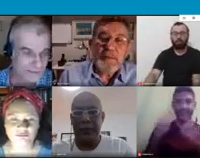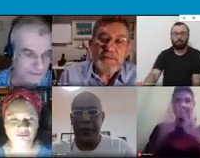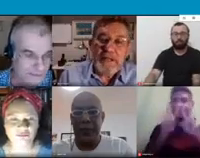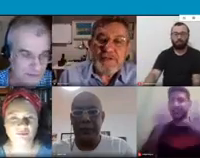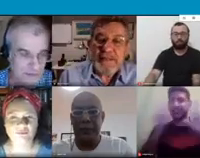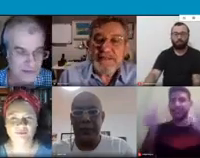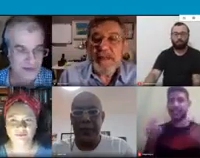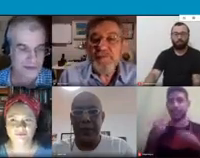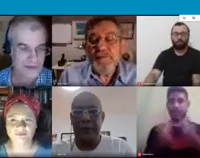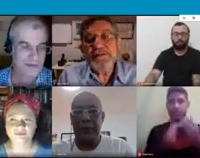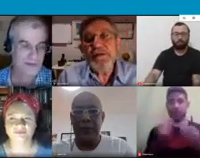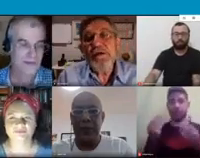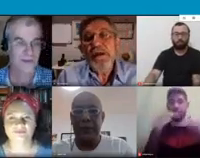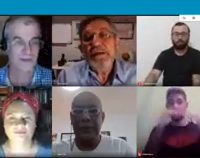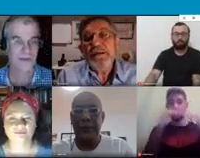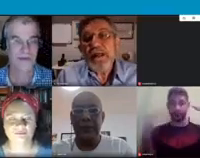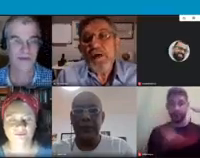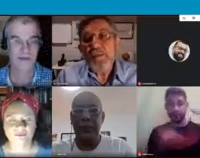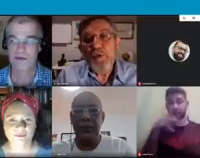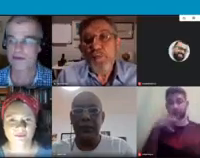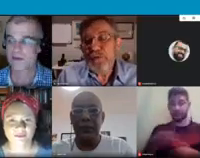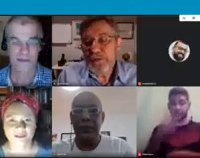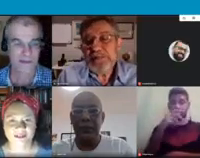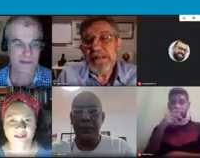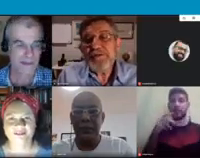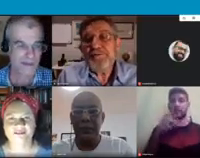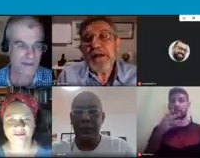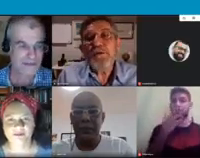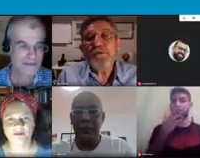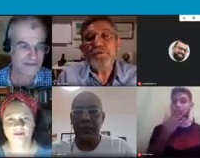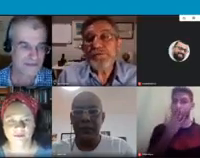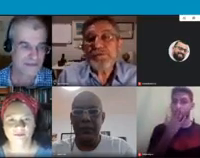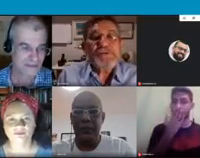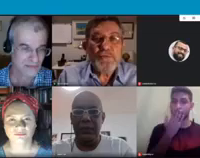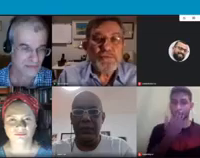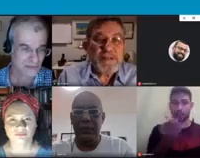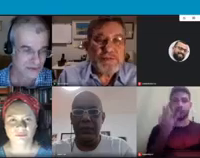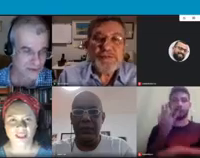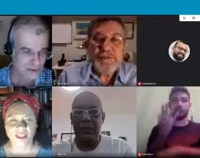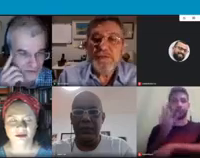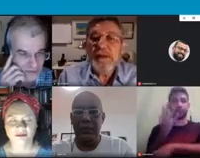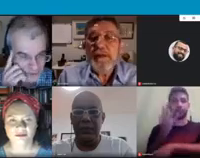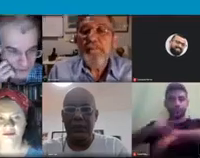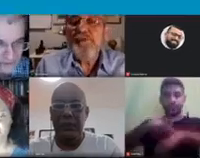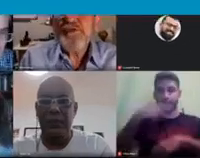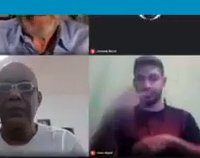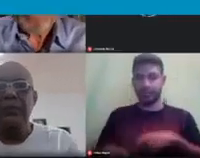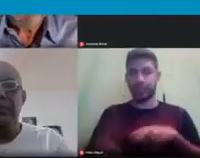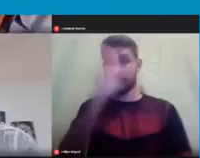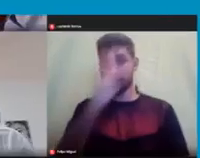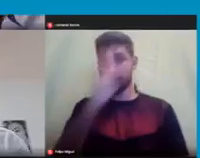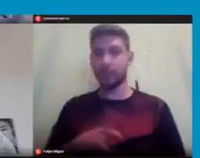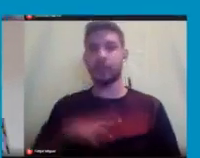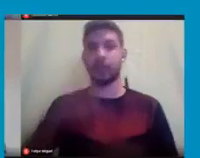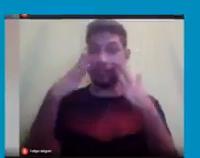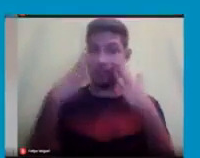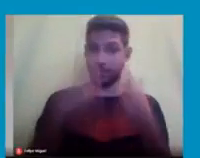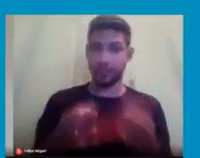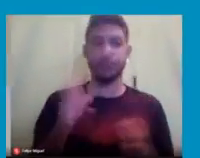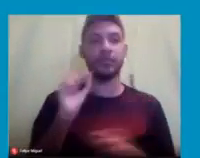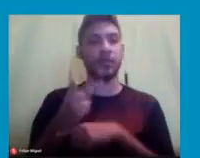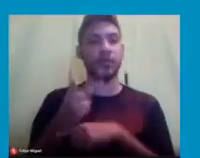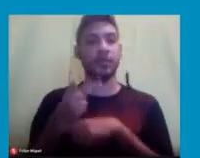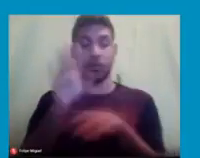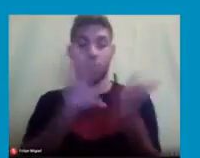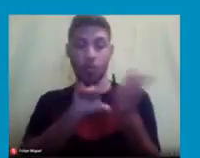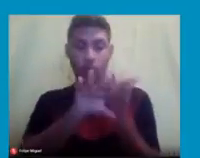as desigualdades raciais no Brasil, isso é uma boa oportunidade para os que estão nos assistindo buscarem no Google,